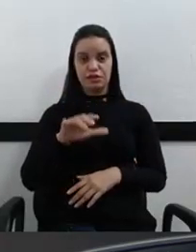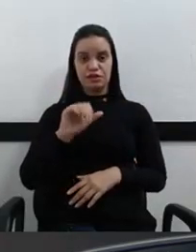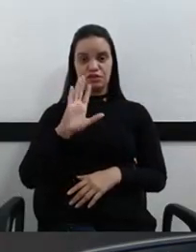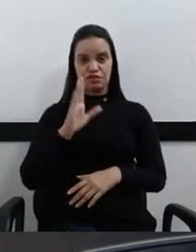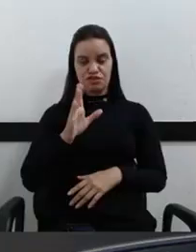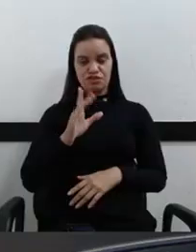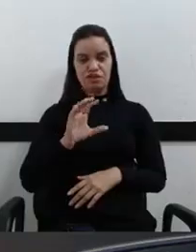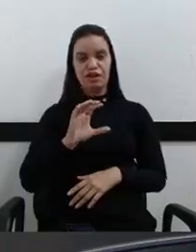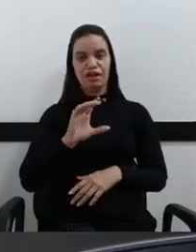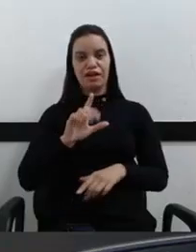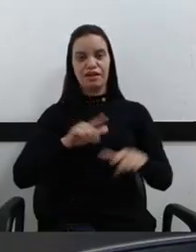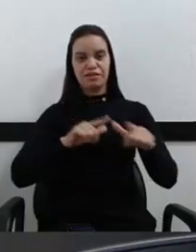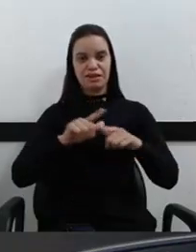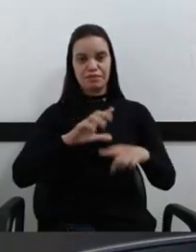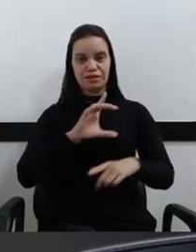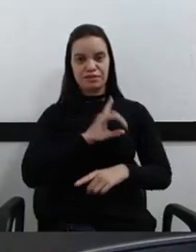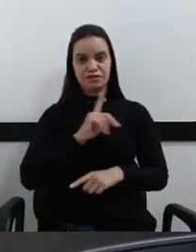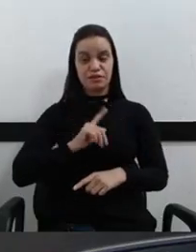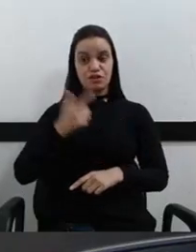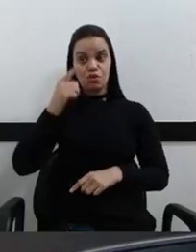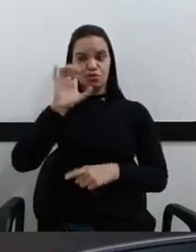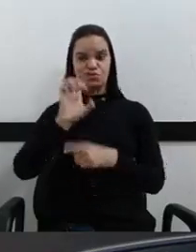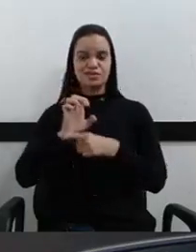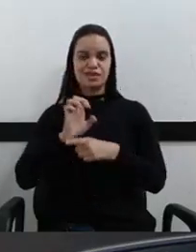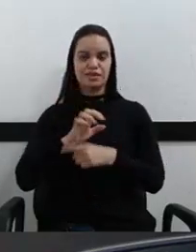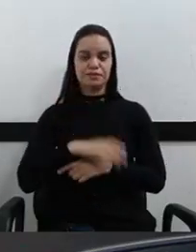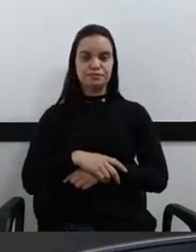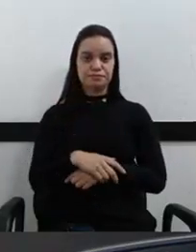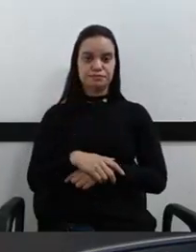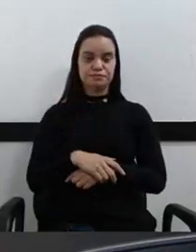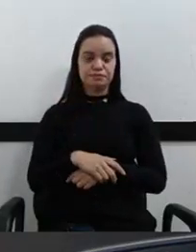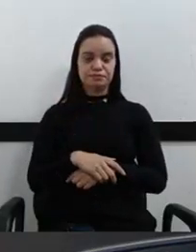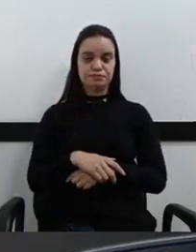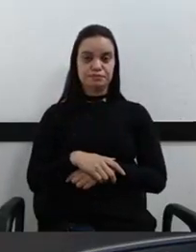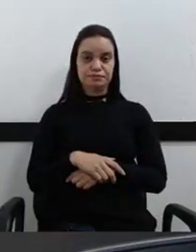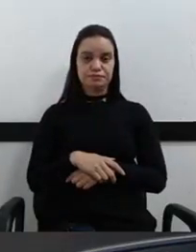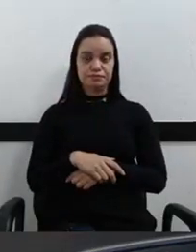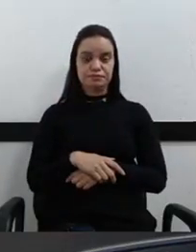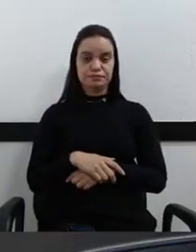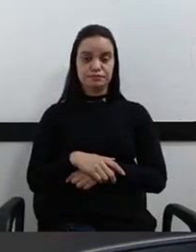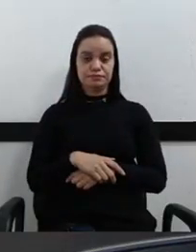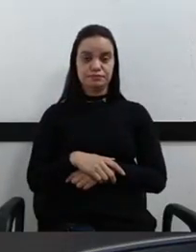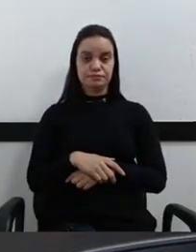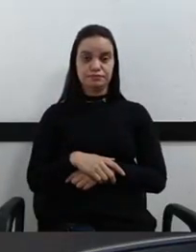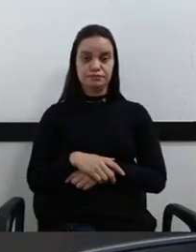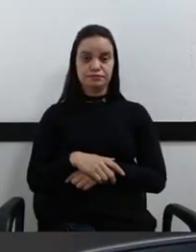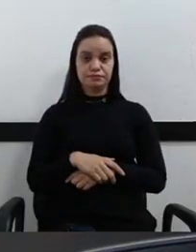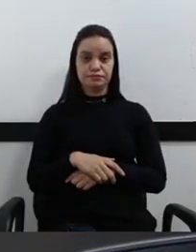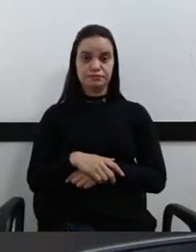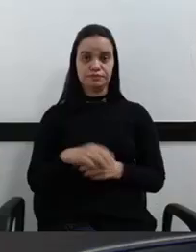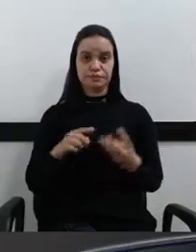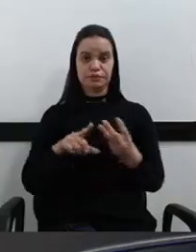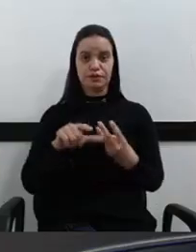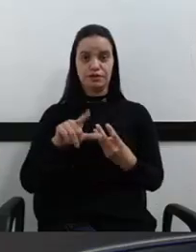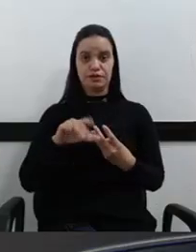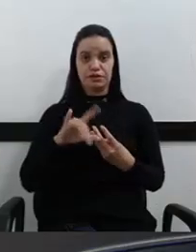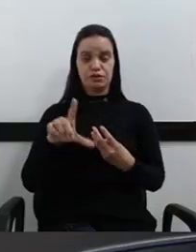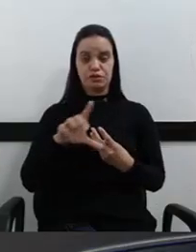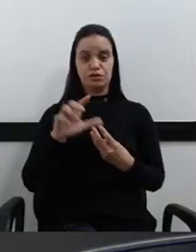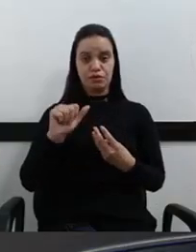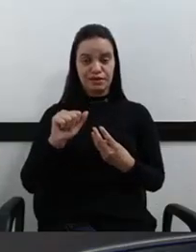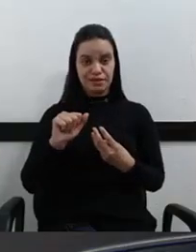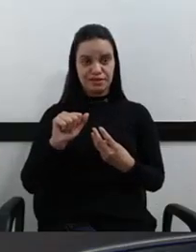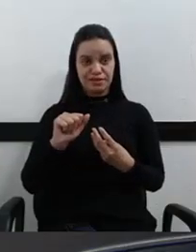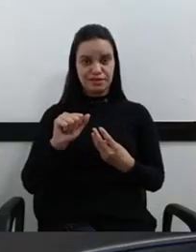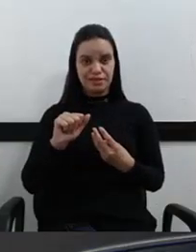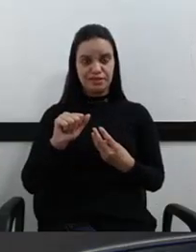ocupou o cargo de defensora pública em outro estado anteriormente. Já a defensora pública Luísa Caçula